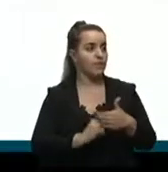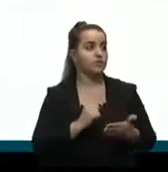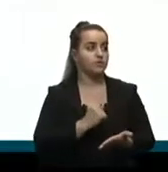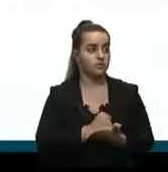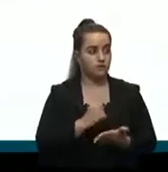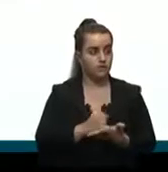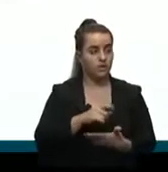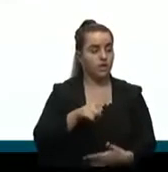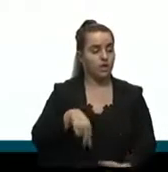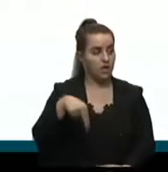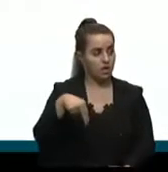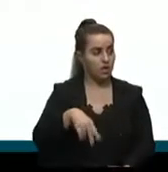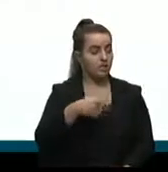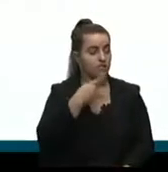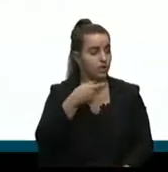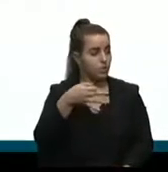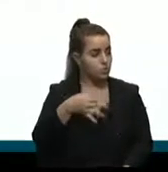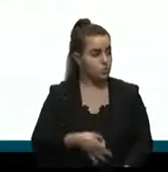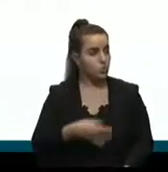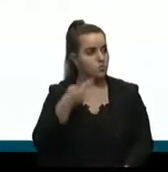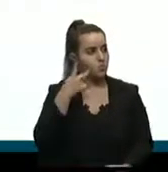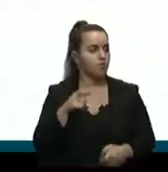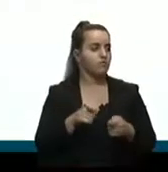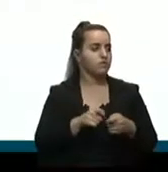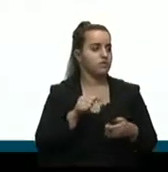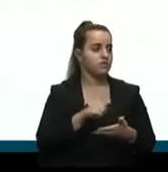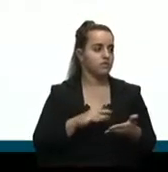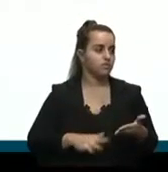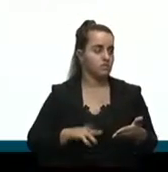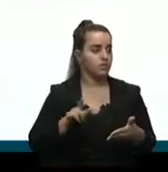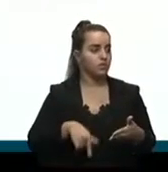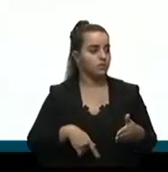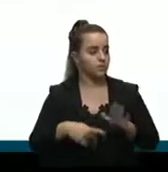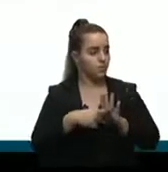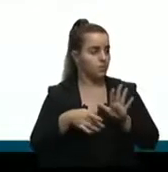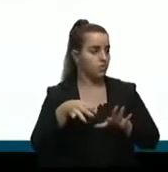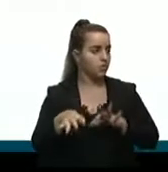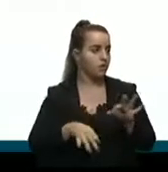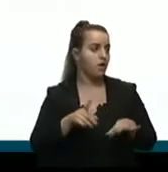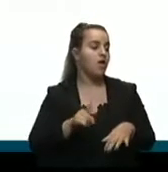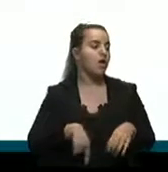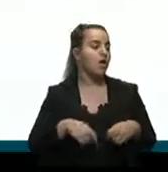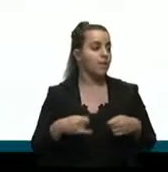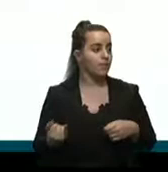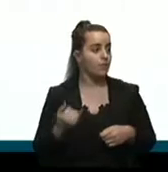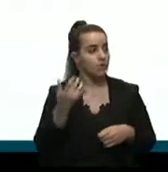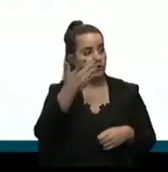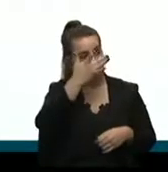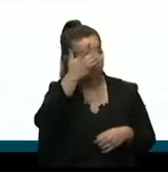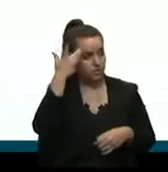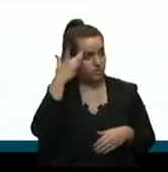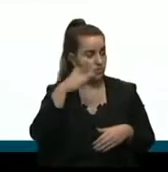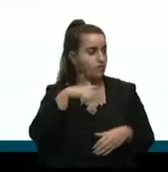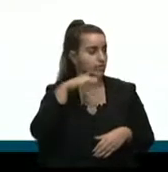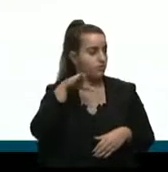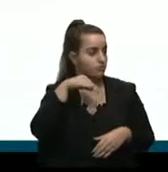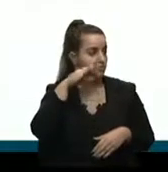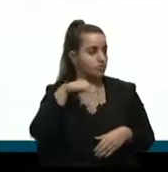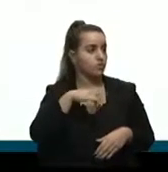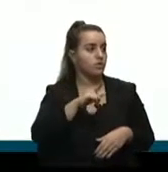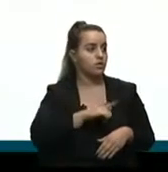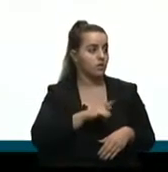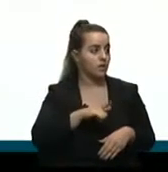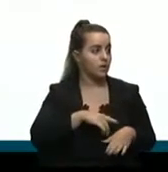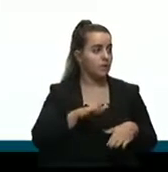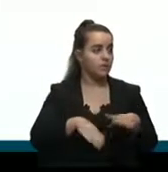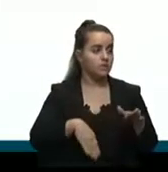contratante, a empresa N, afirma que, para a execução das tarefas pertinentes ao projeto, é desejável que os